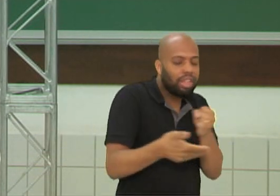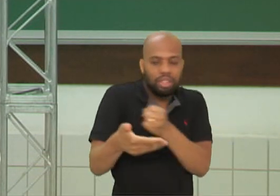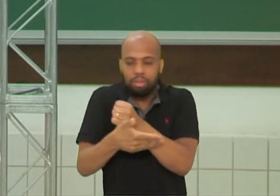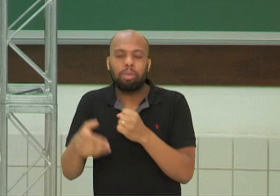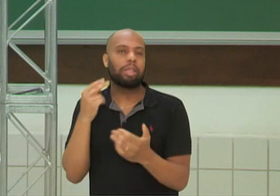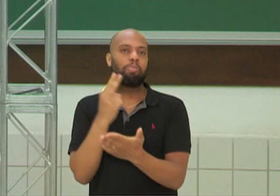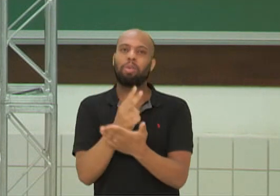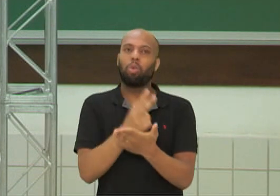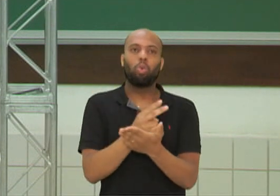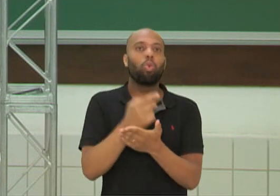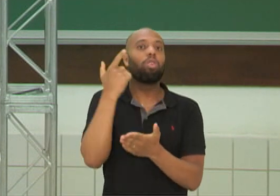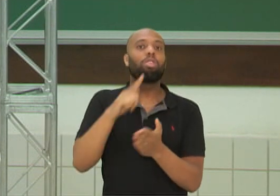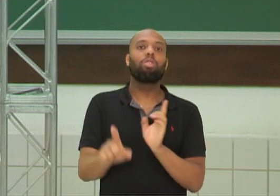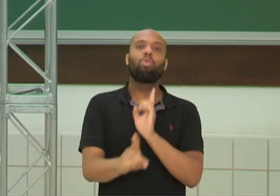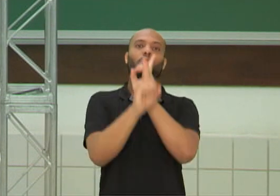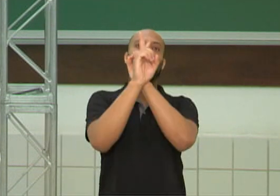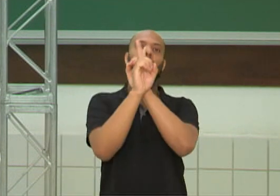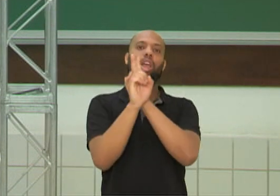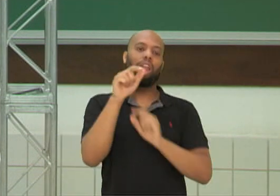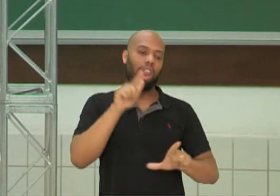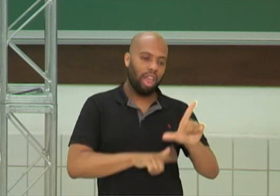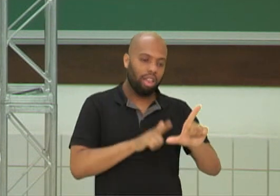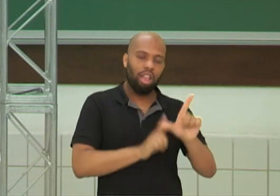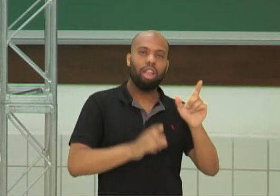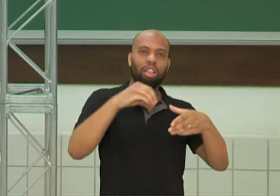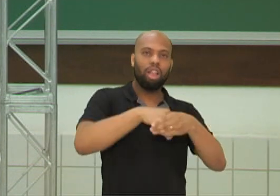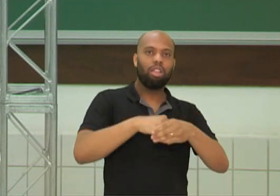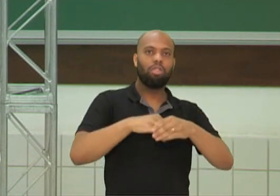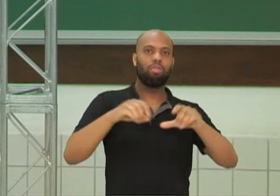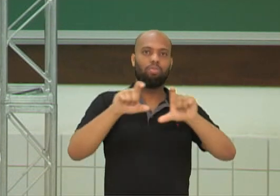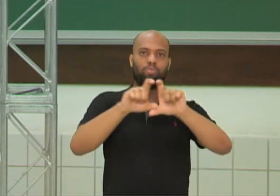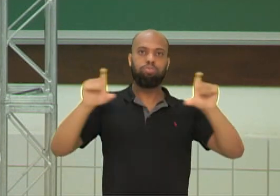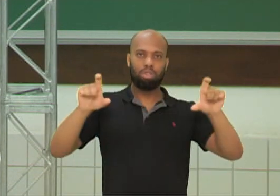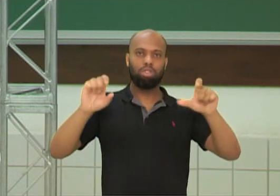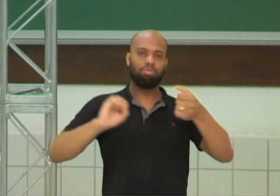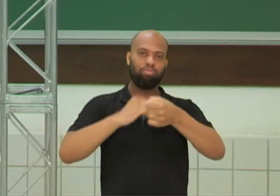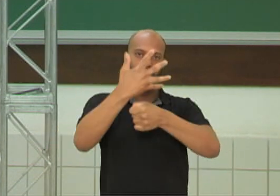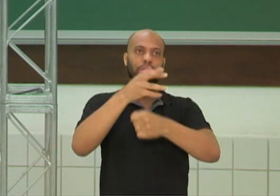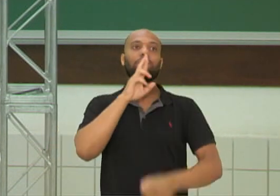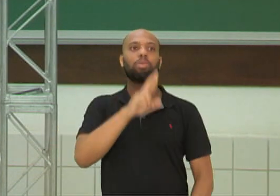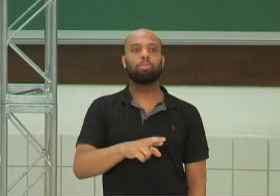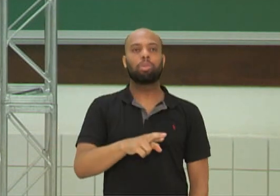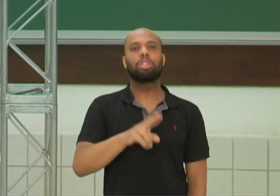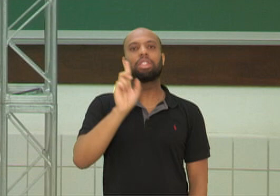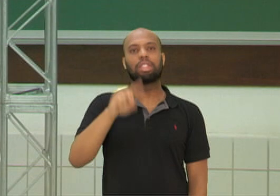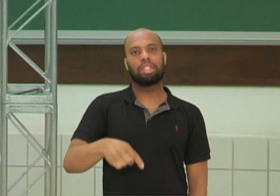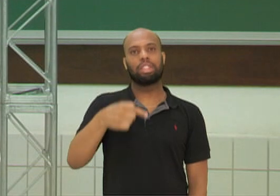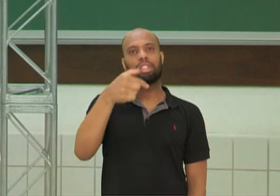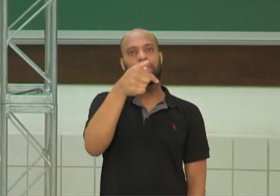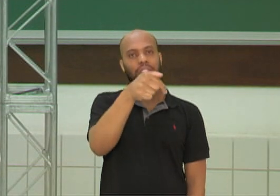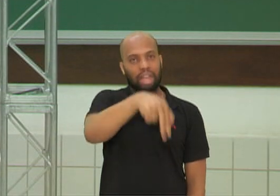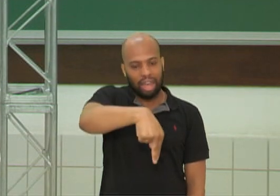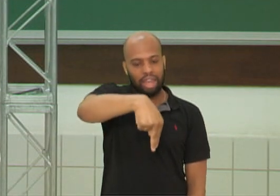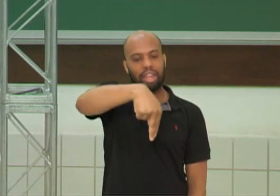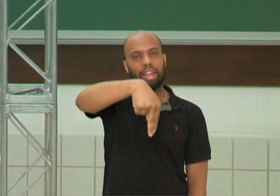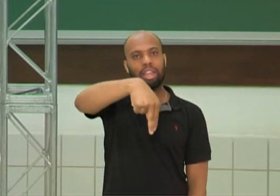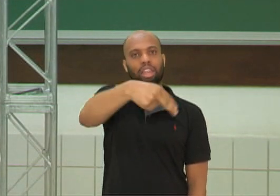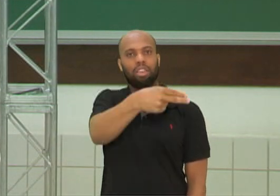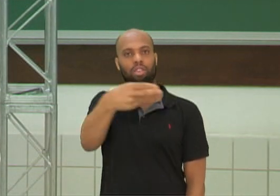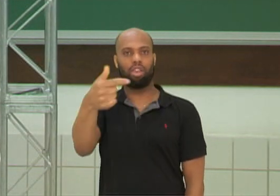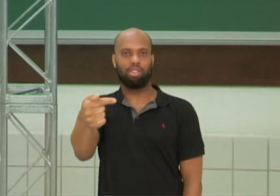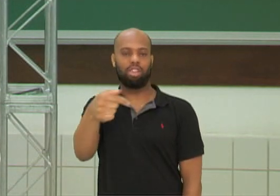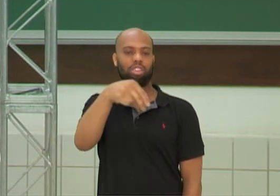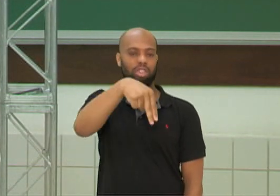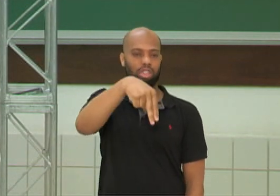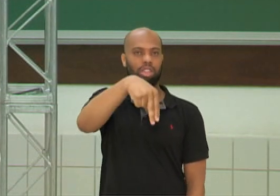encontrar o valor da incógnita numa equação exponencial. Resposta no item B, N igual a